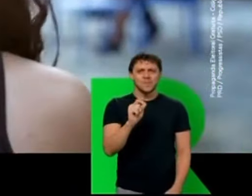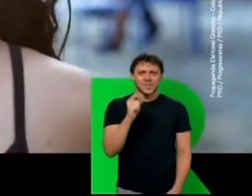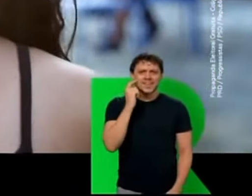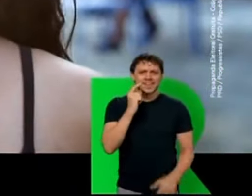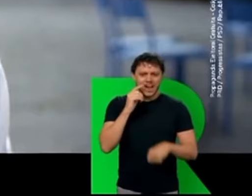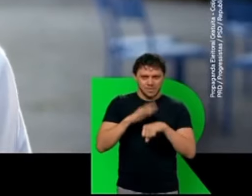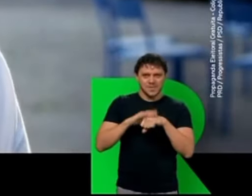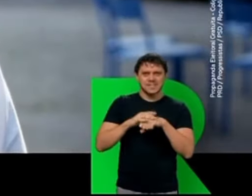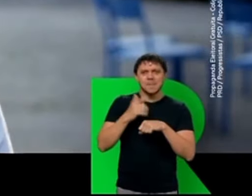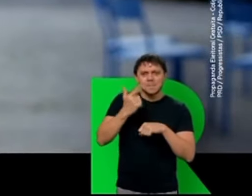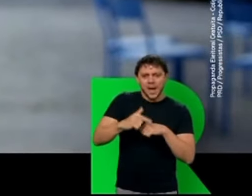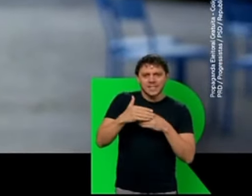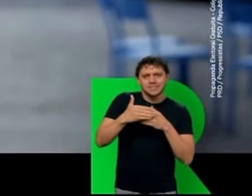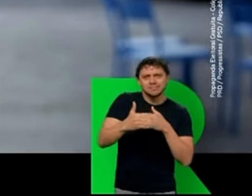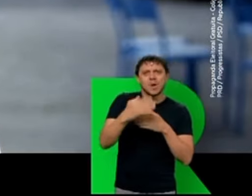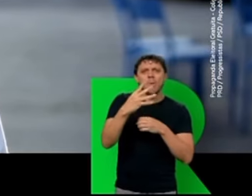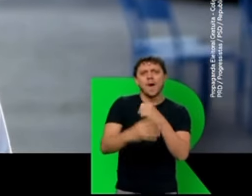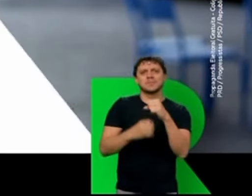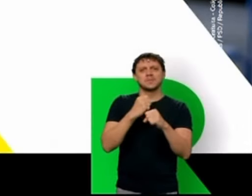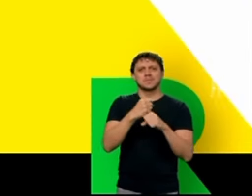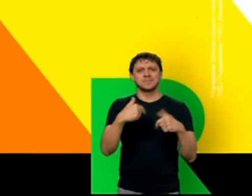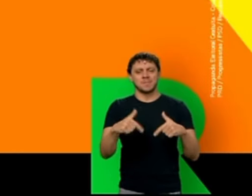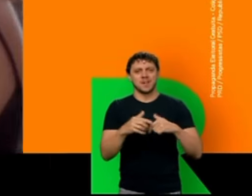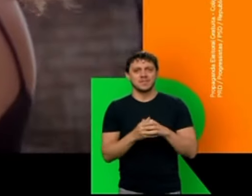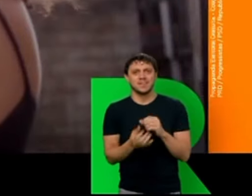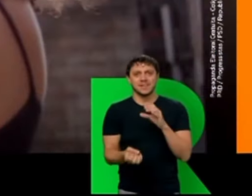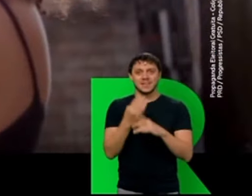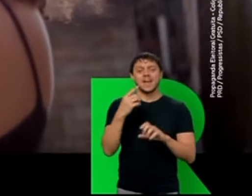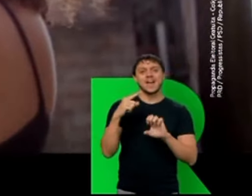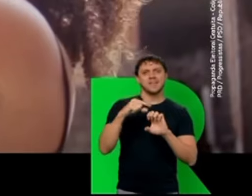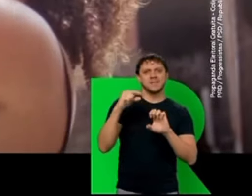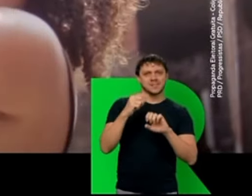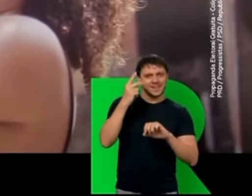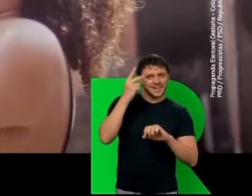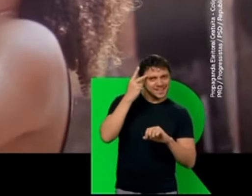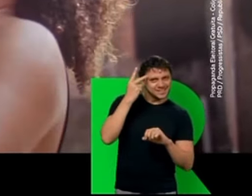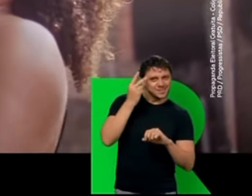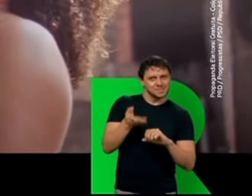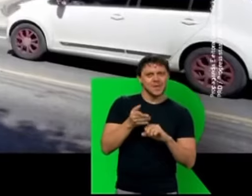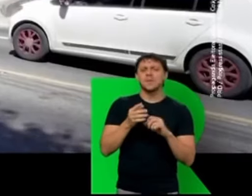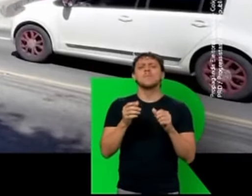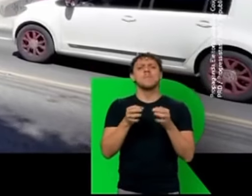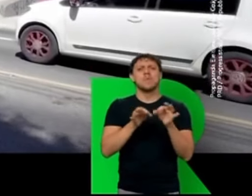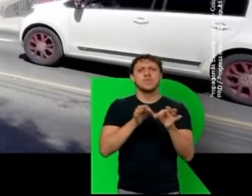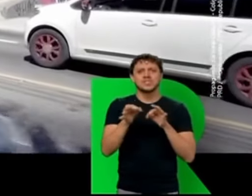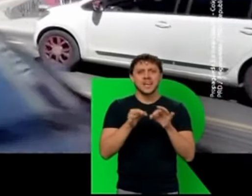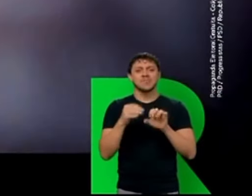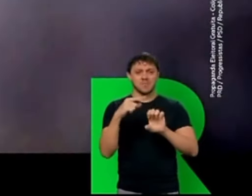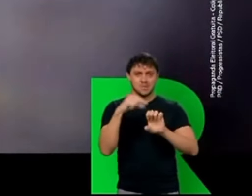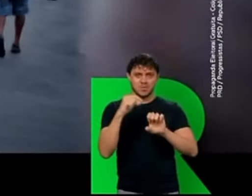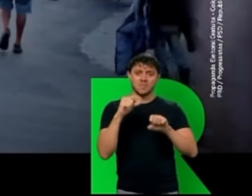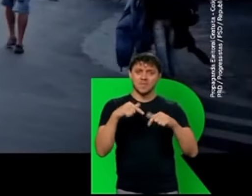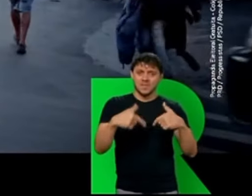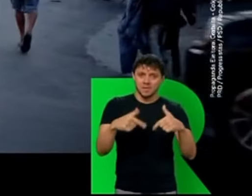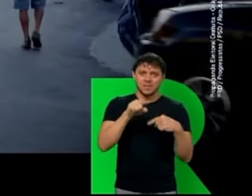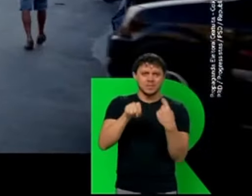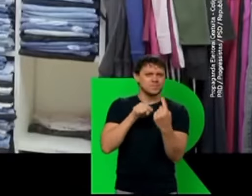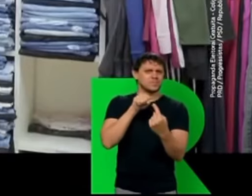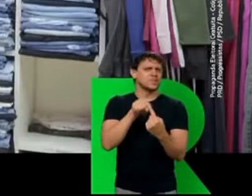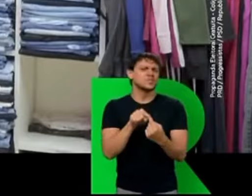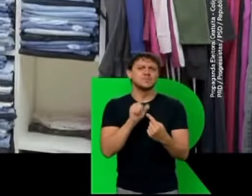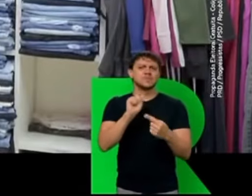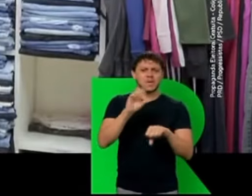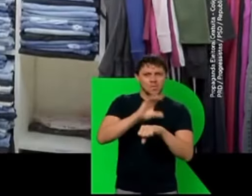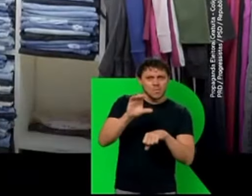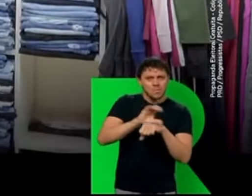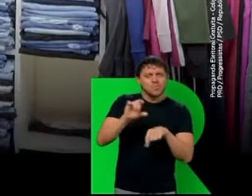E vai fazer muito mais. Agora se liga aí no que Ricardo vai fazer no próximo mandato. Ricardo vai criar o Empreenda SP, um grande programa de empreendedorismo